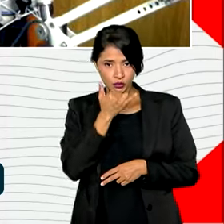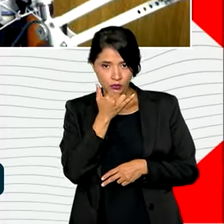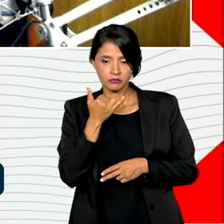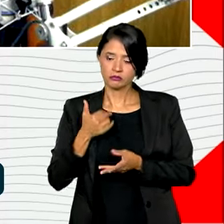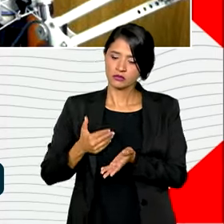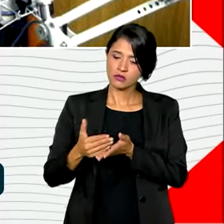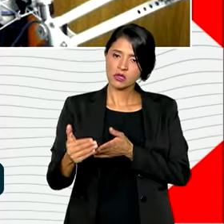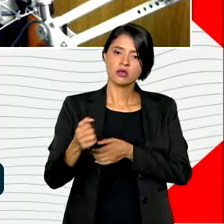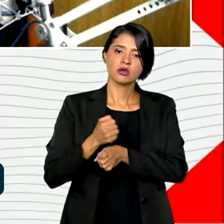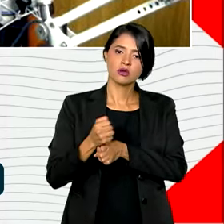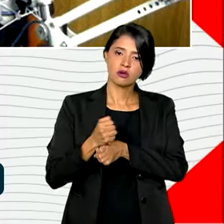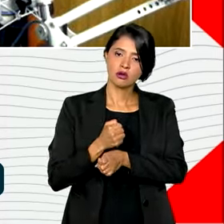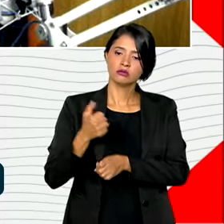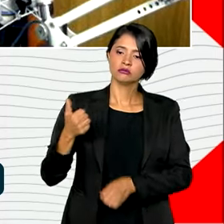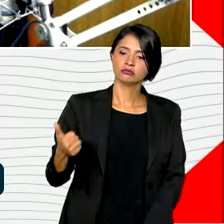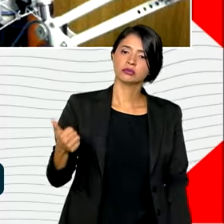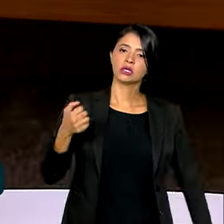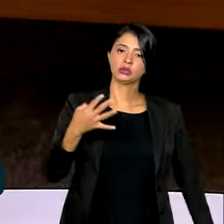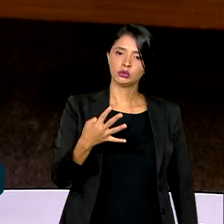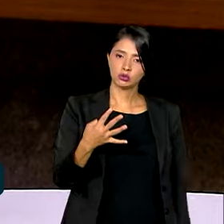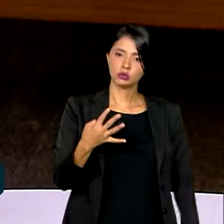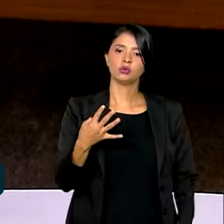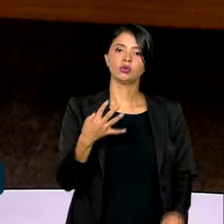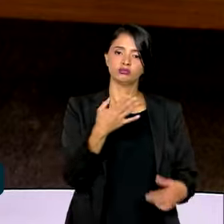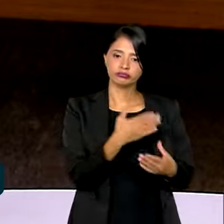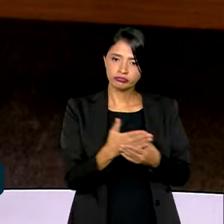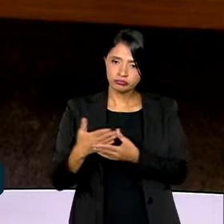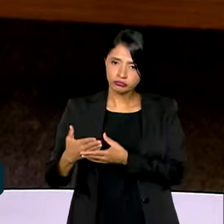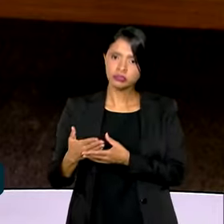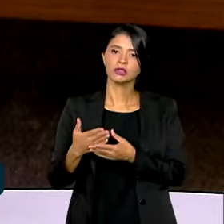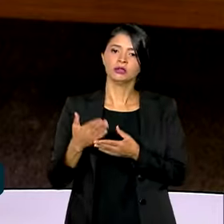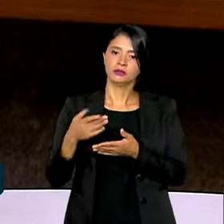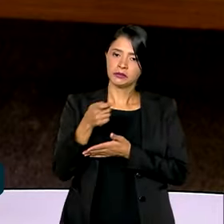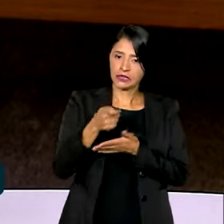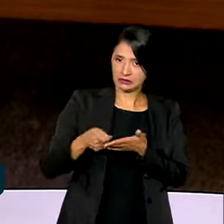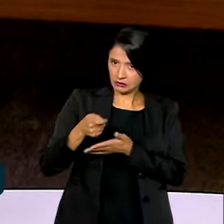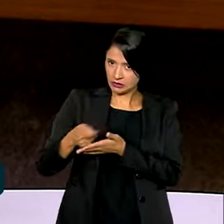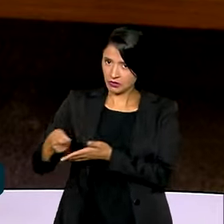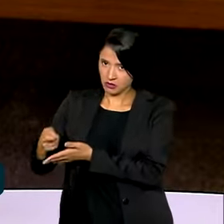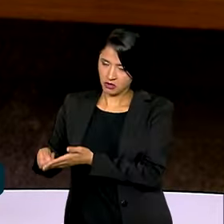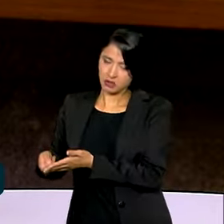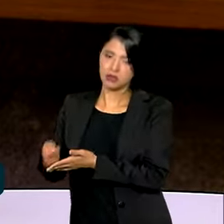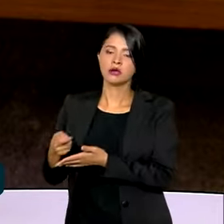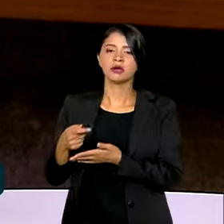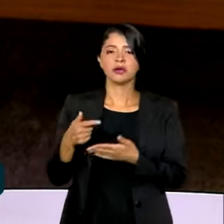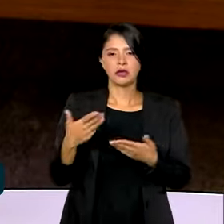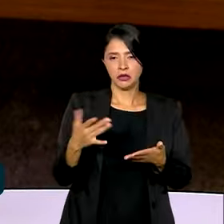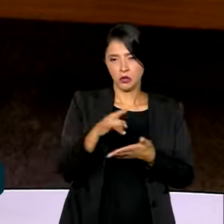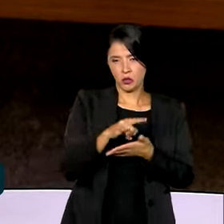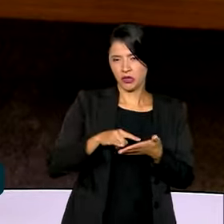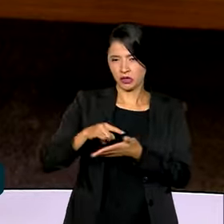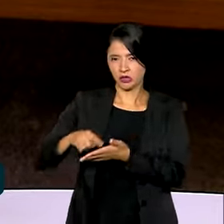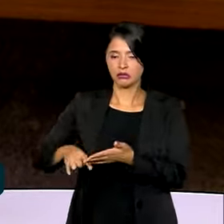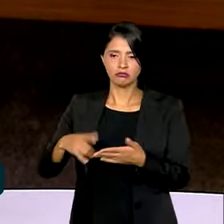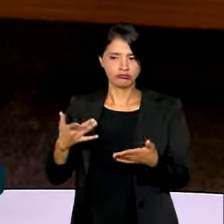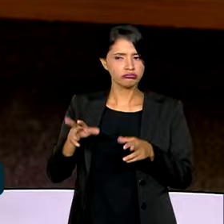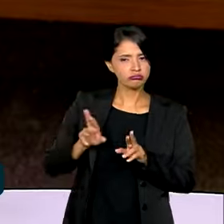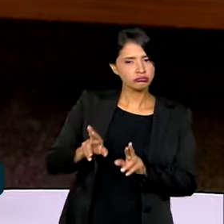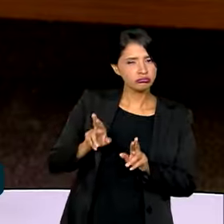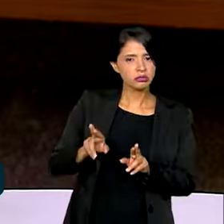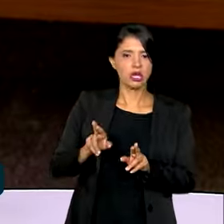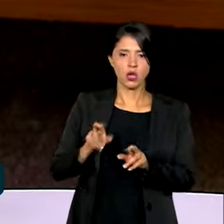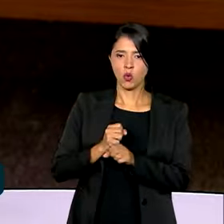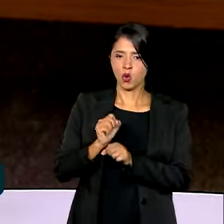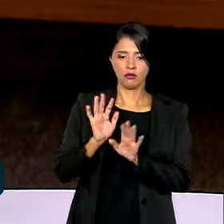começamos o ano com 14 processos, né, a serem assinados. E estamos ainda na expectativa que o ano